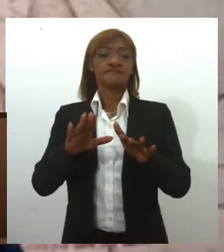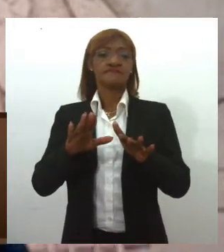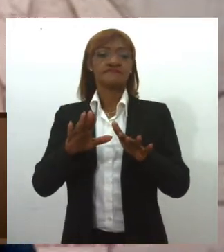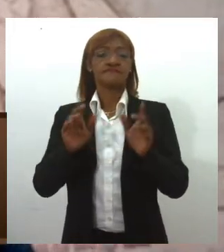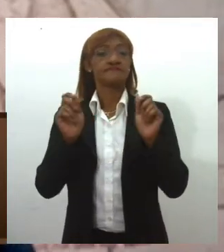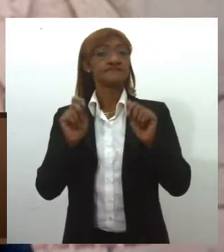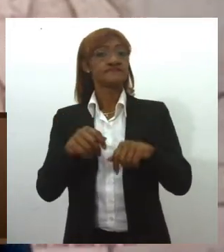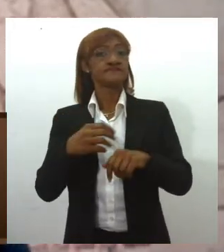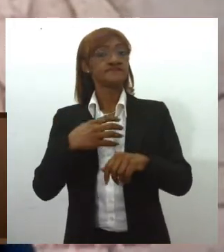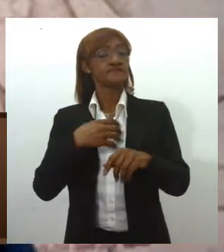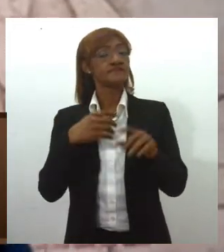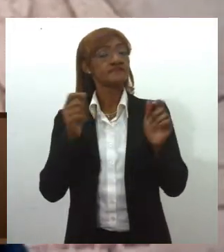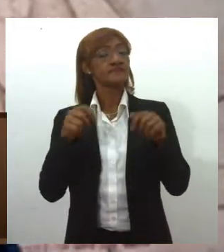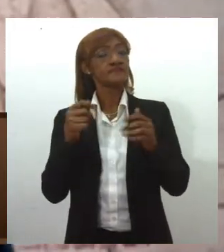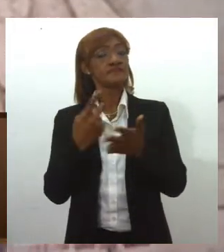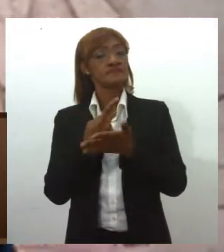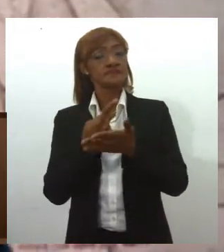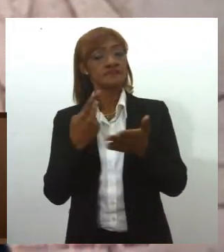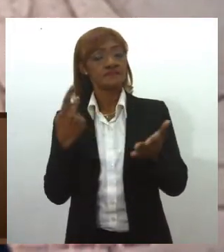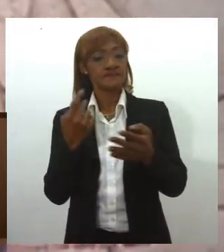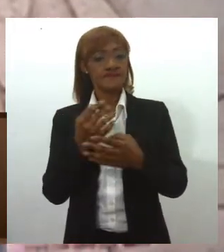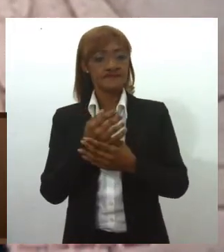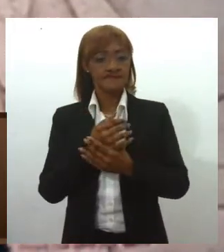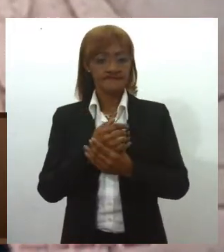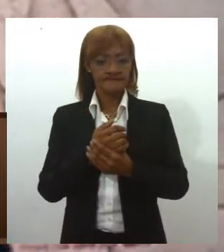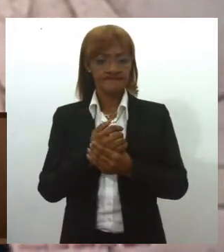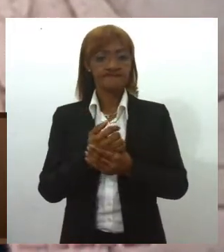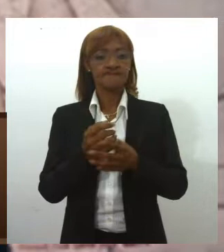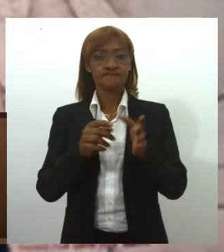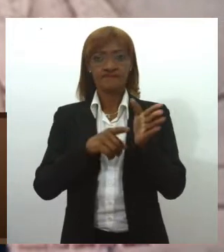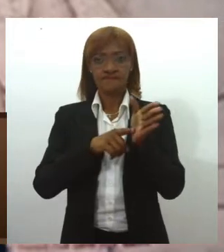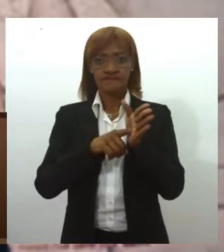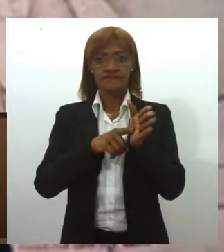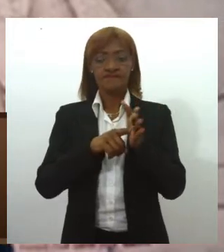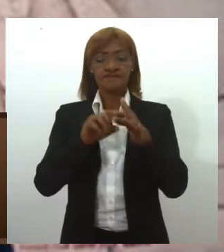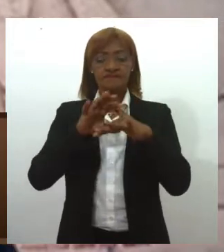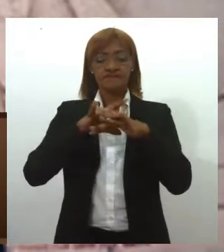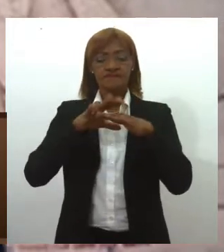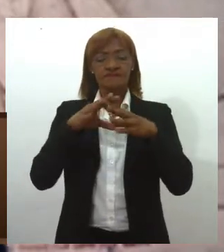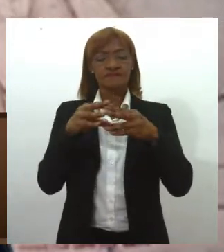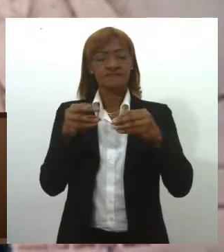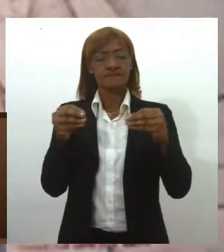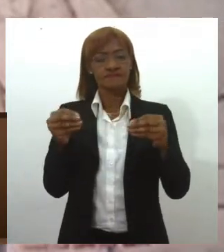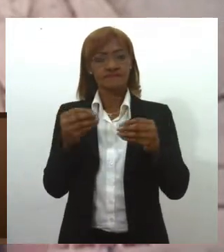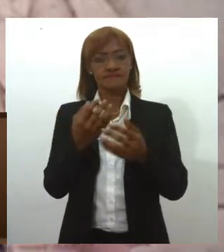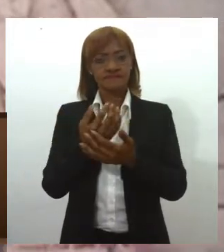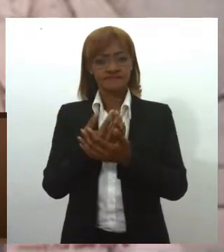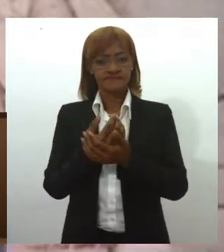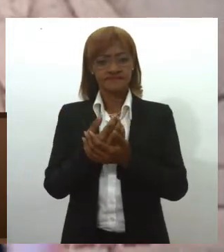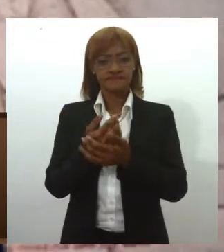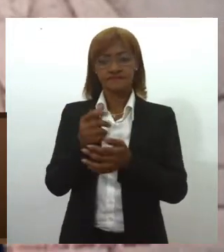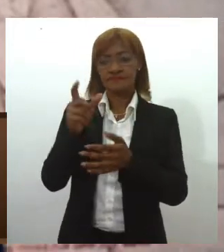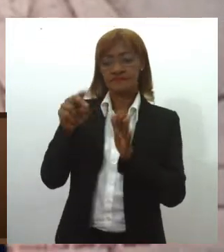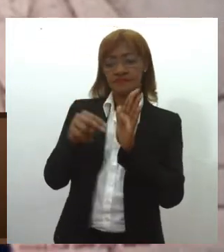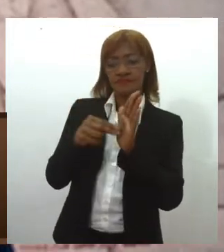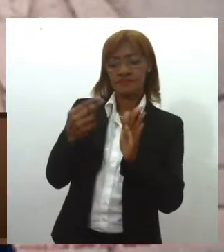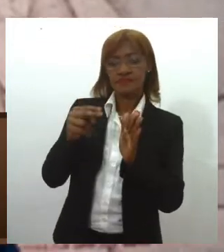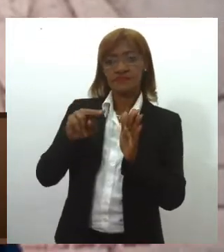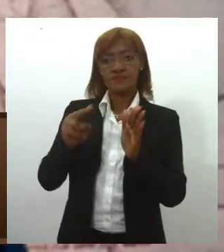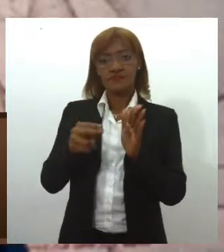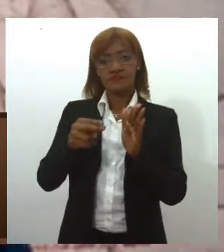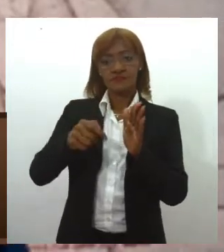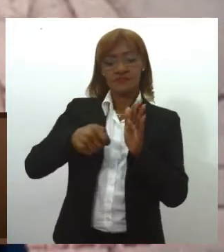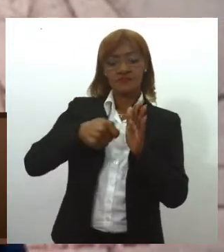né, com as modalidades de tratamento que a gente tem para curar o câncer de próstata, né, seja com a cirurgia, seja com a